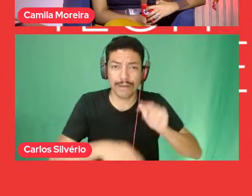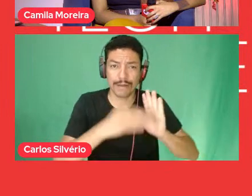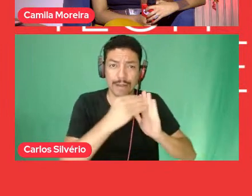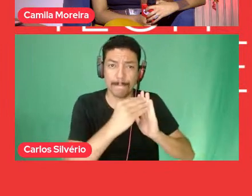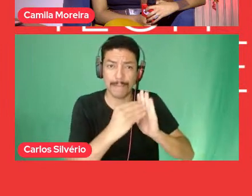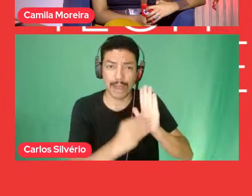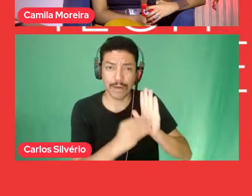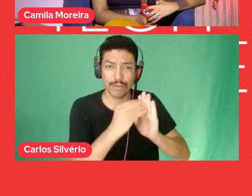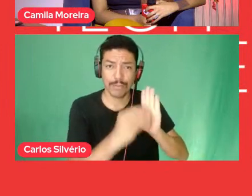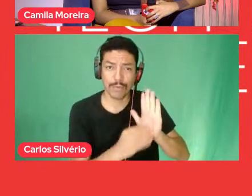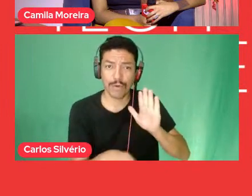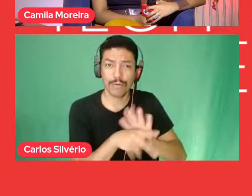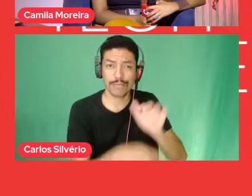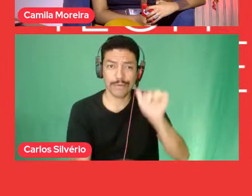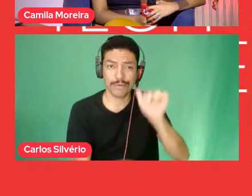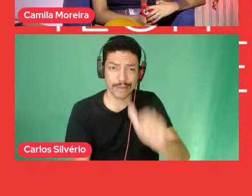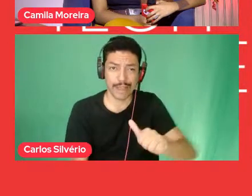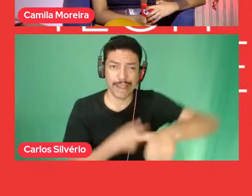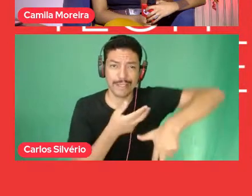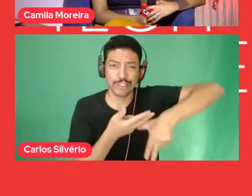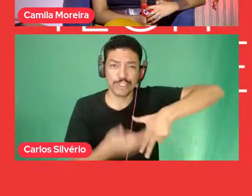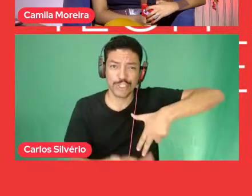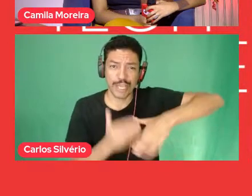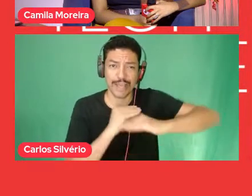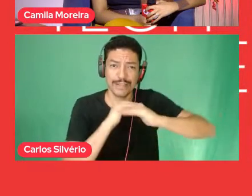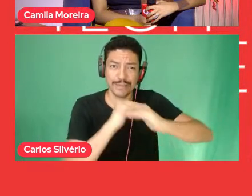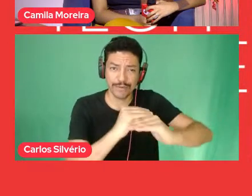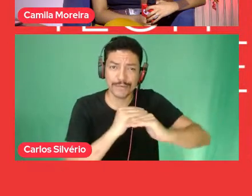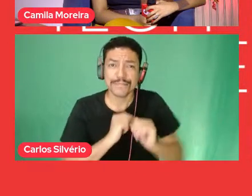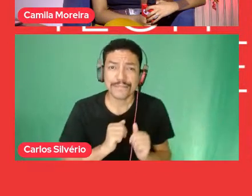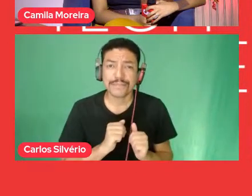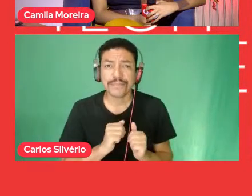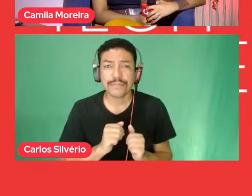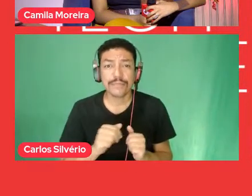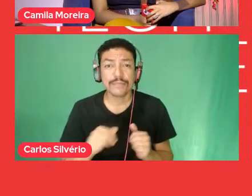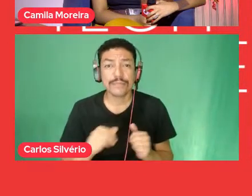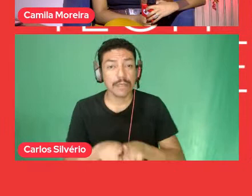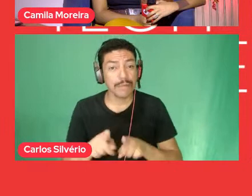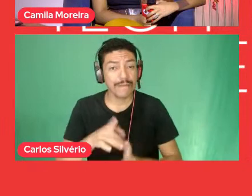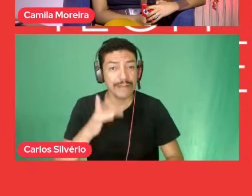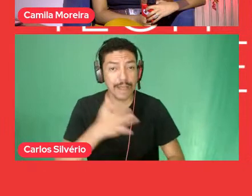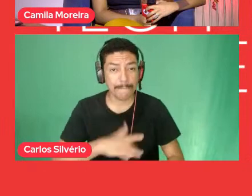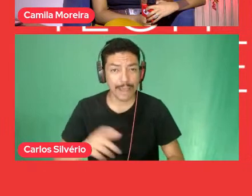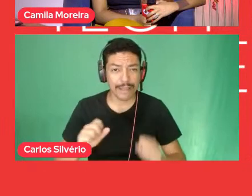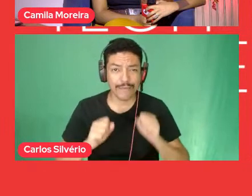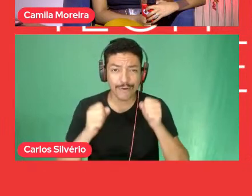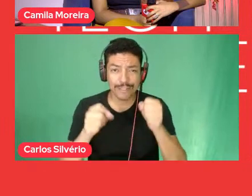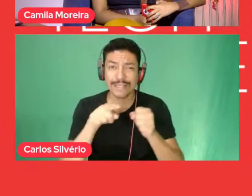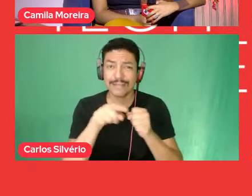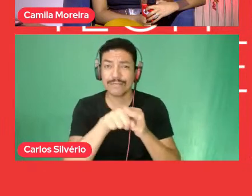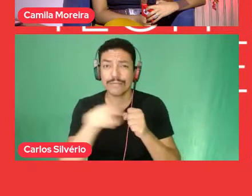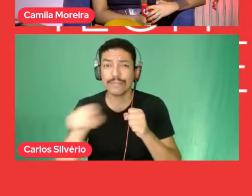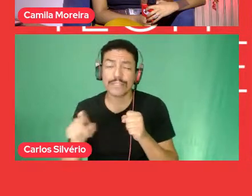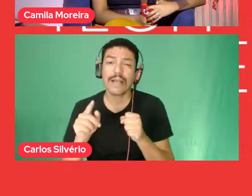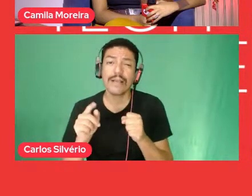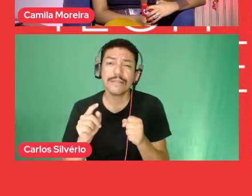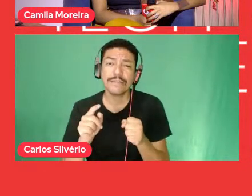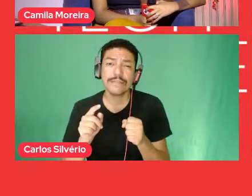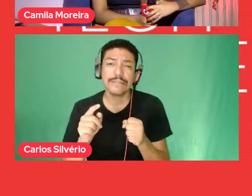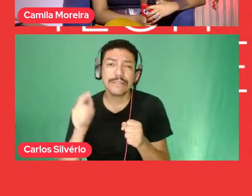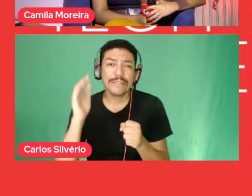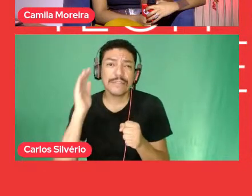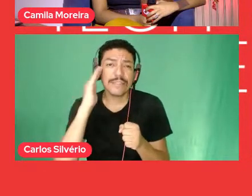mulheres, né? De gênero, e acho que também vale demais a gente reforçar aqui o quanto que o time de ESG tem nos